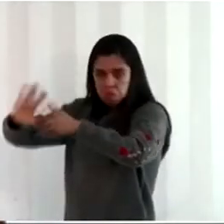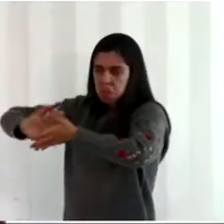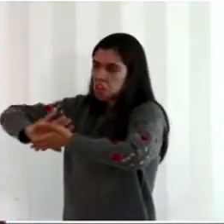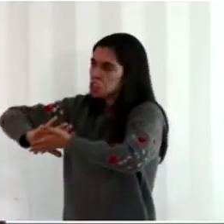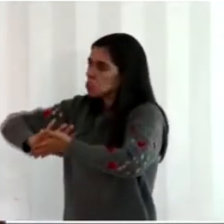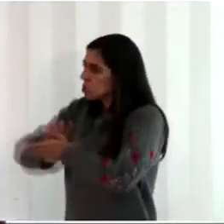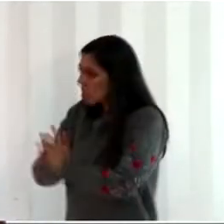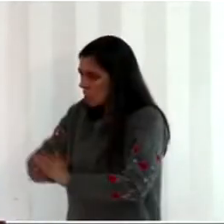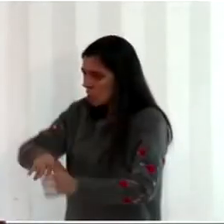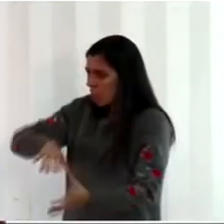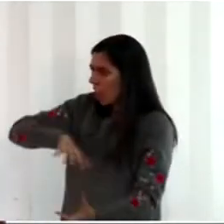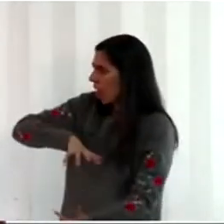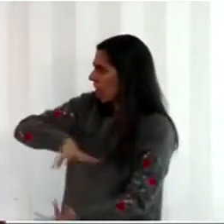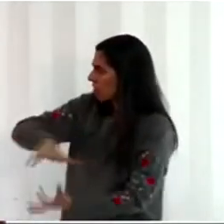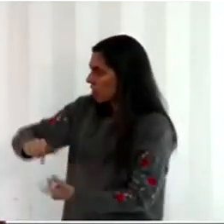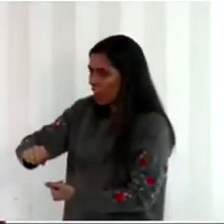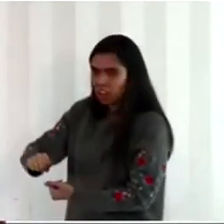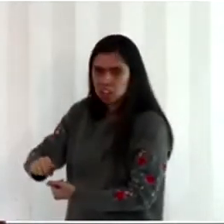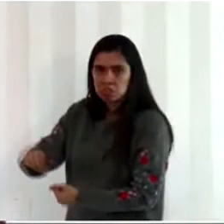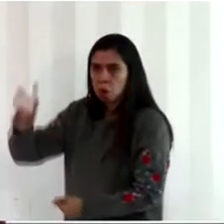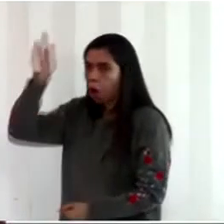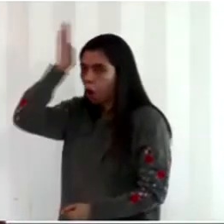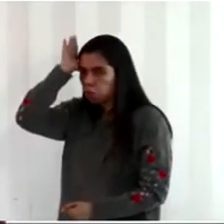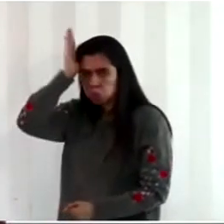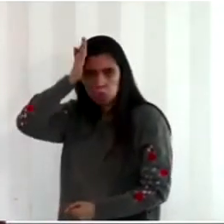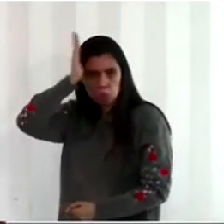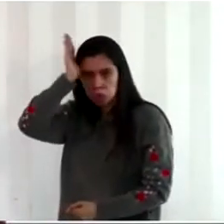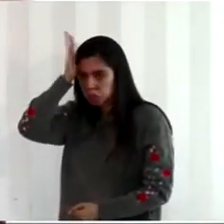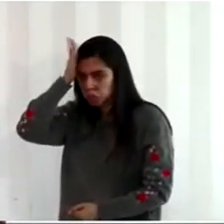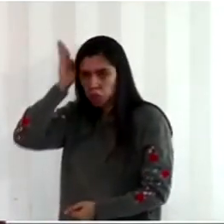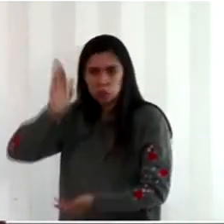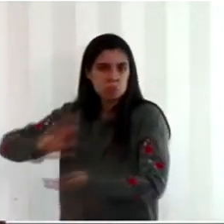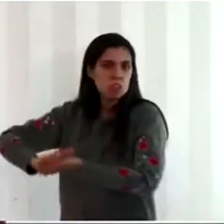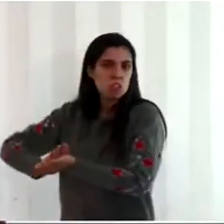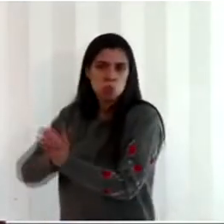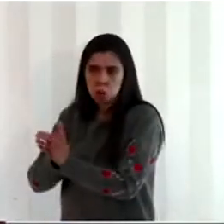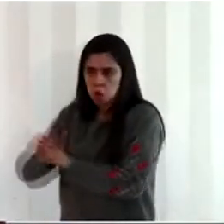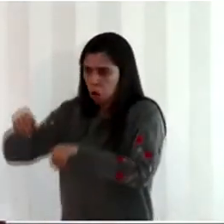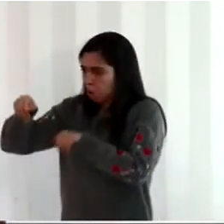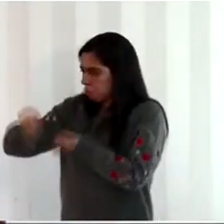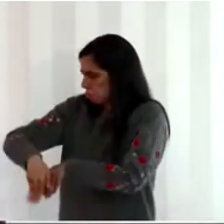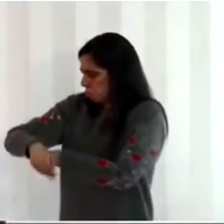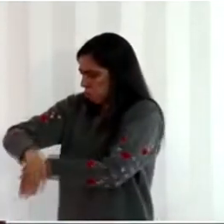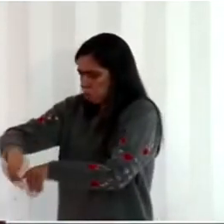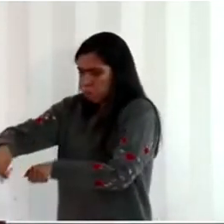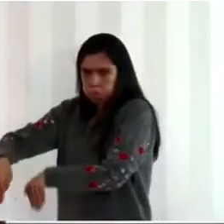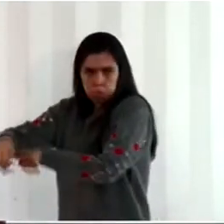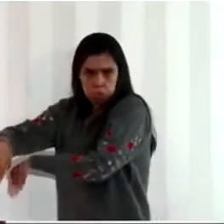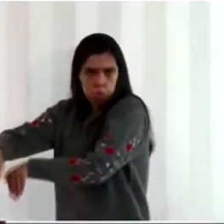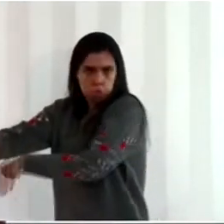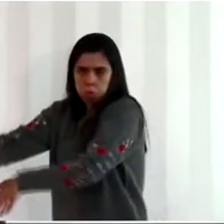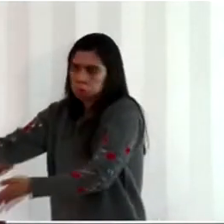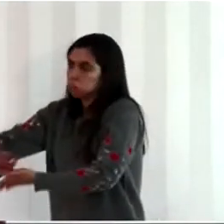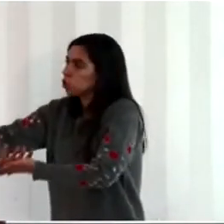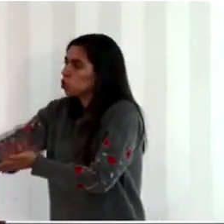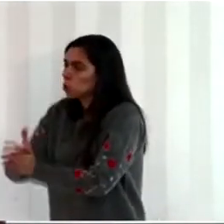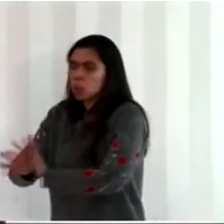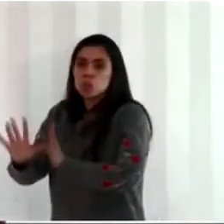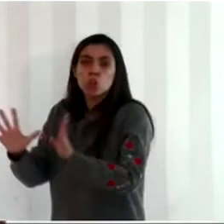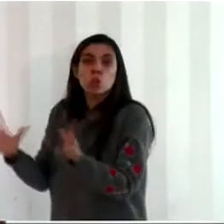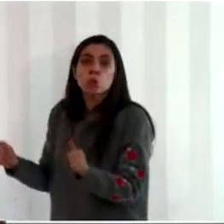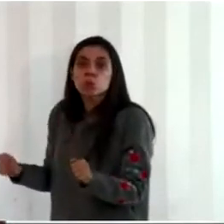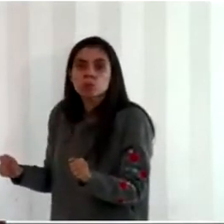e seus cavaleiros cairão, um pela espada do outro. As pessoas achavam que isso aqui aconteceria naquele tempo. Será que agora